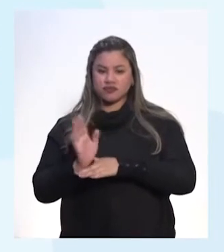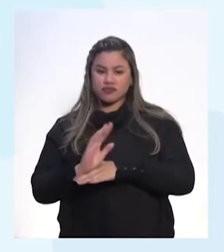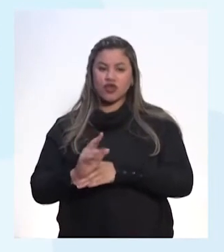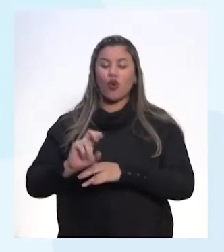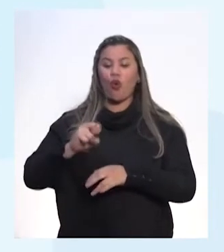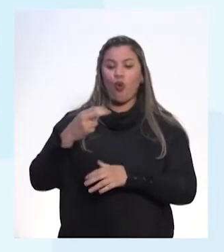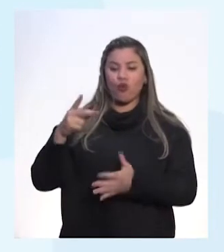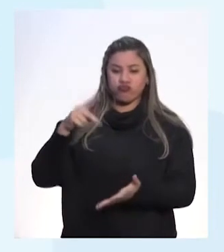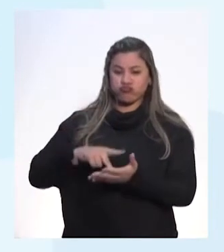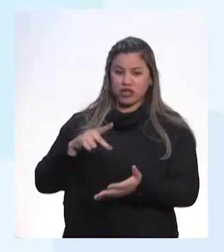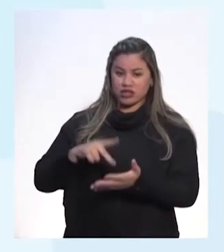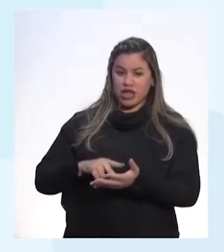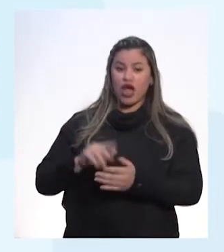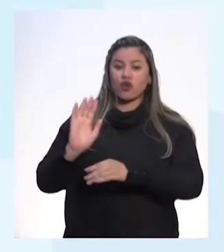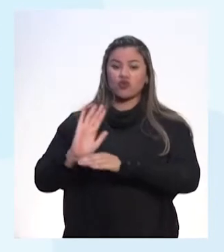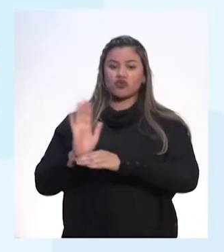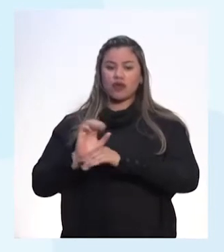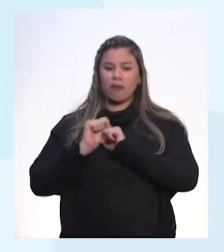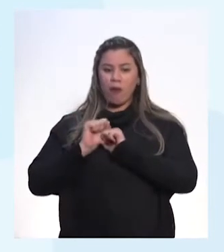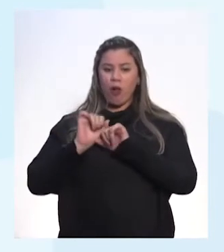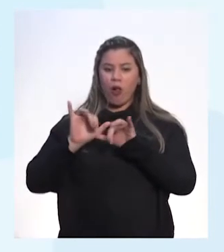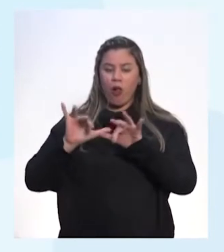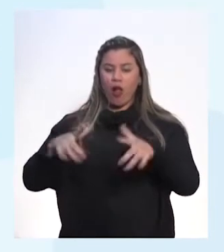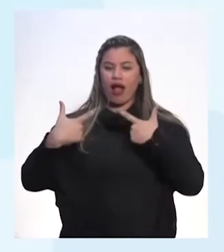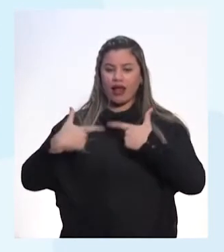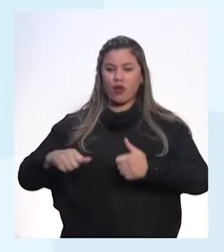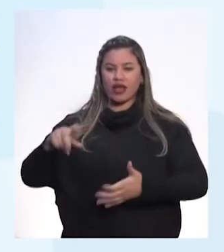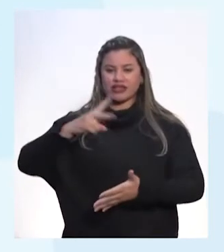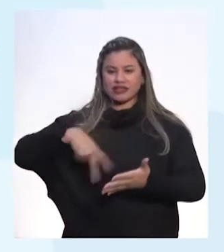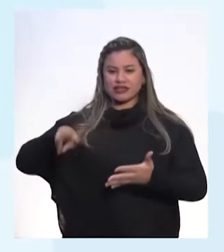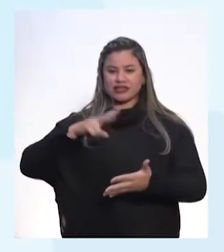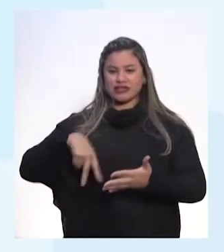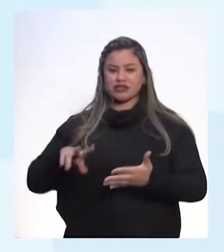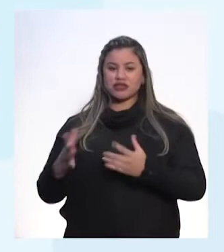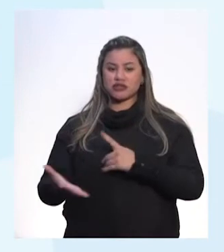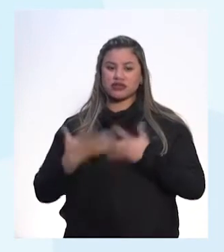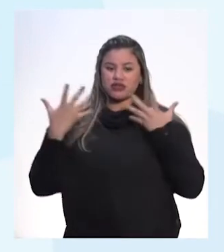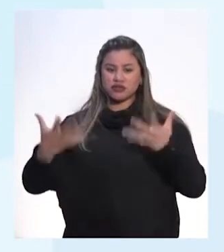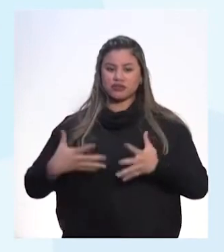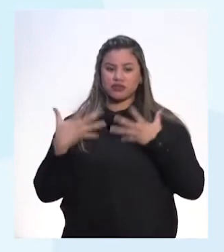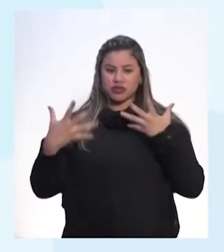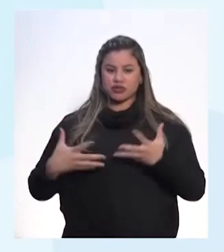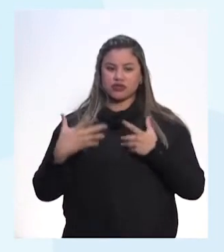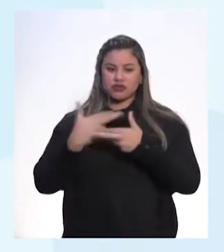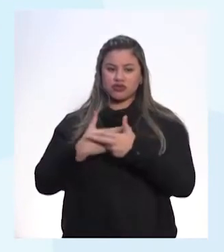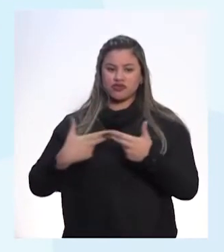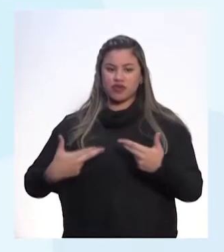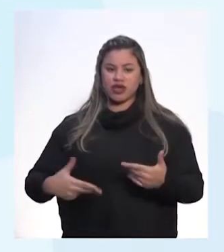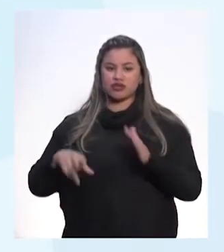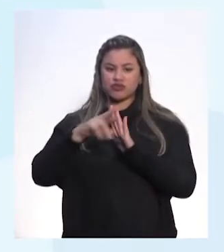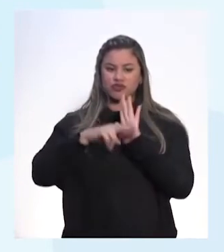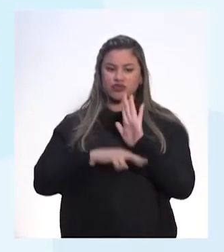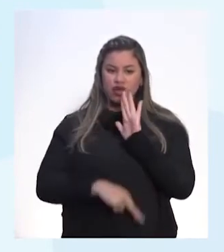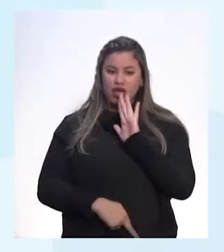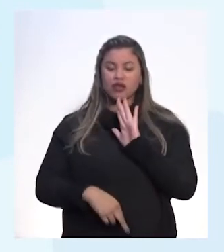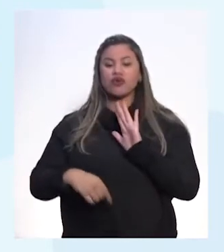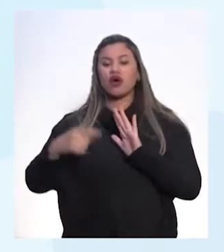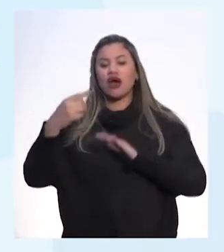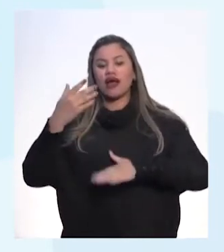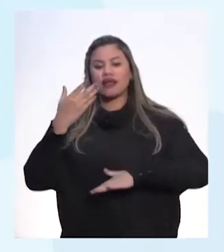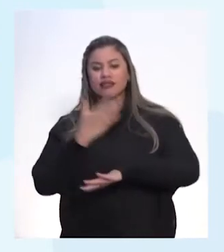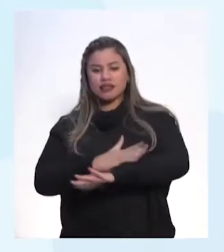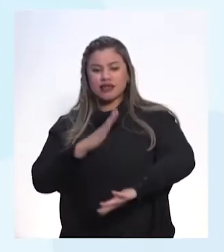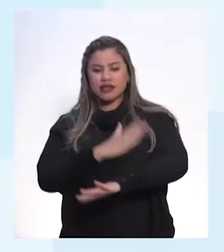tem, ajudou a difundir e divulgar a linguagem da dança, nos incentivando, por meio de seus cativantes enredos, a praticar essa